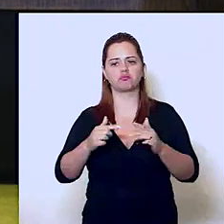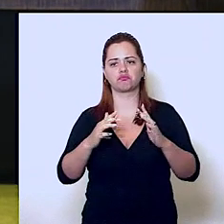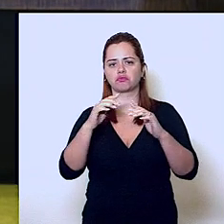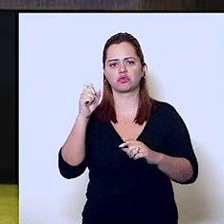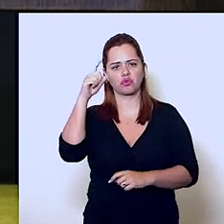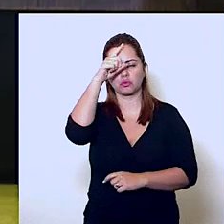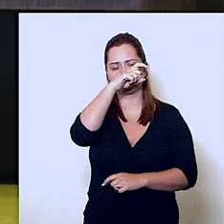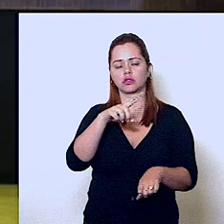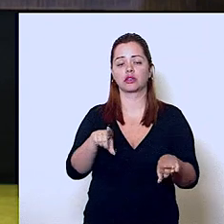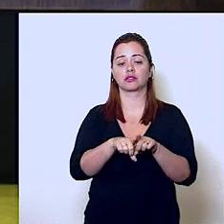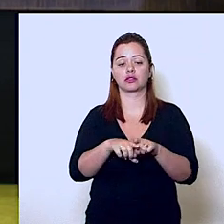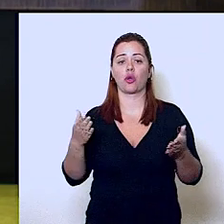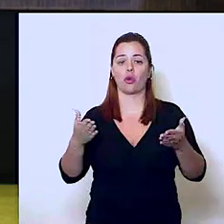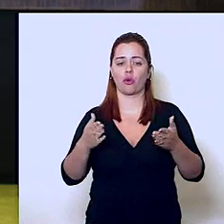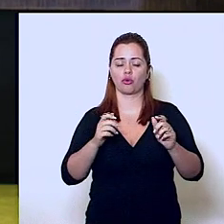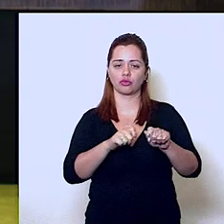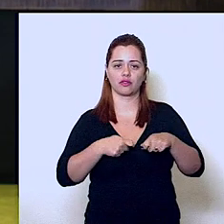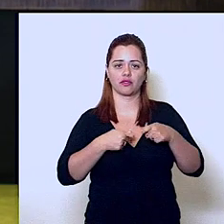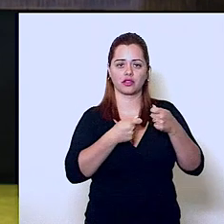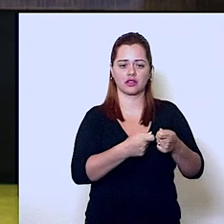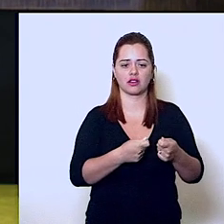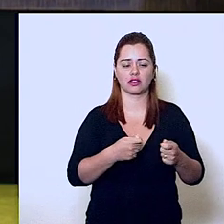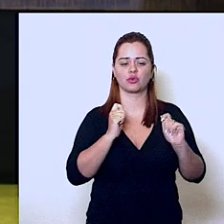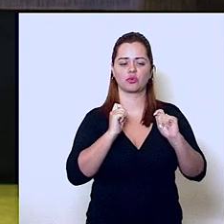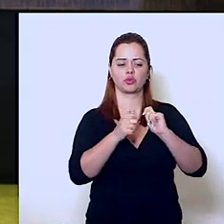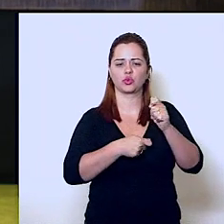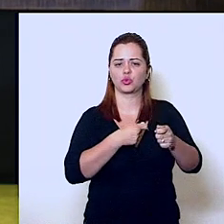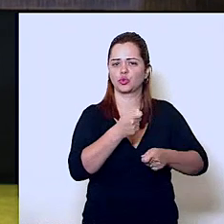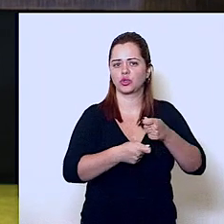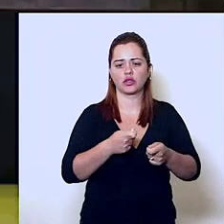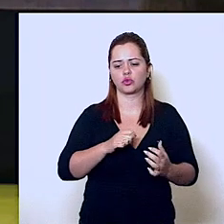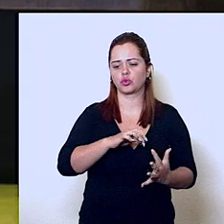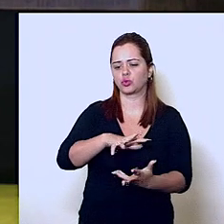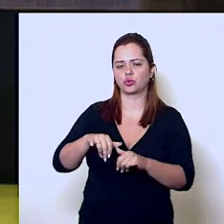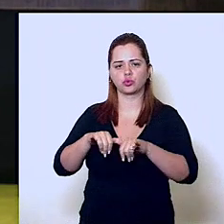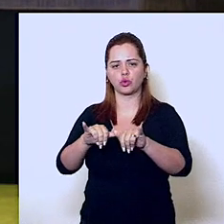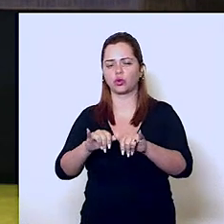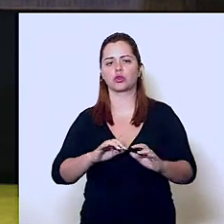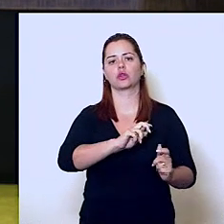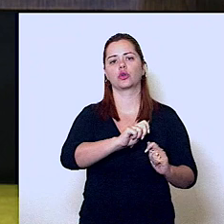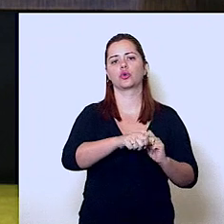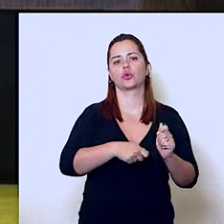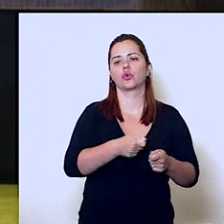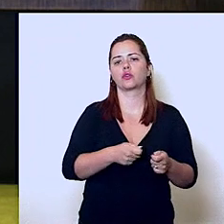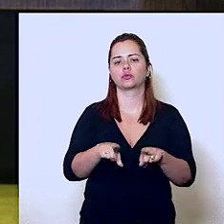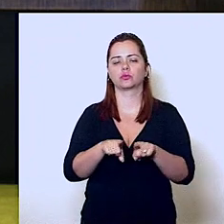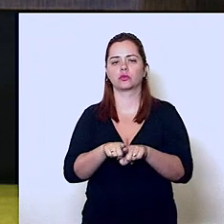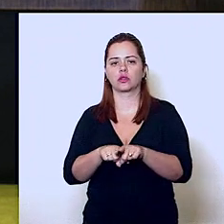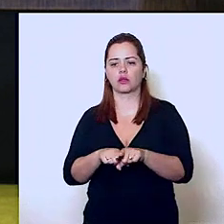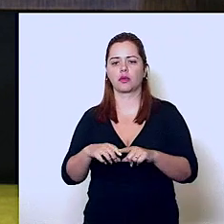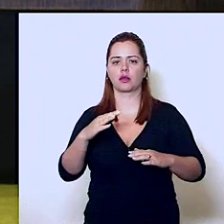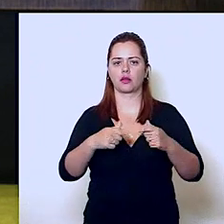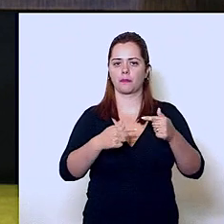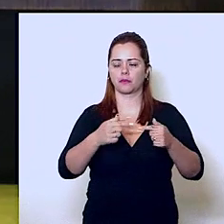enfrentamos, com os desafios de política externa, os desafios de administração da Casa. E eu procuro contribuir também para o aprimoramento institucional